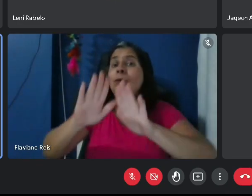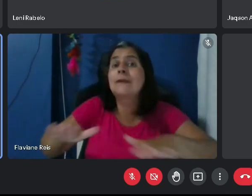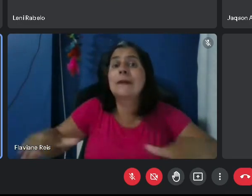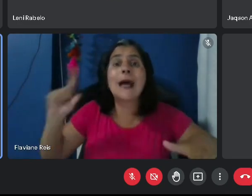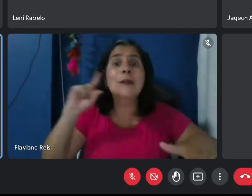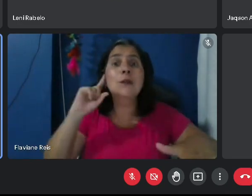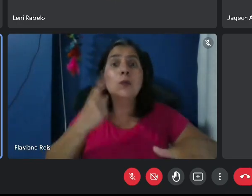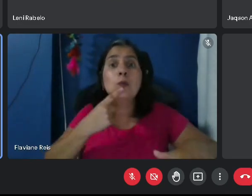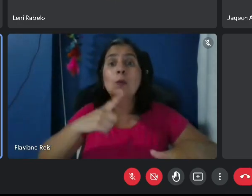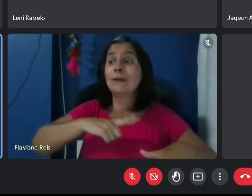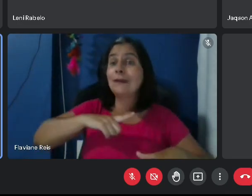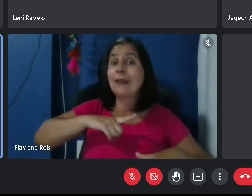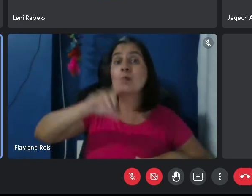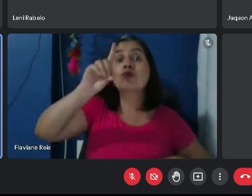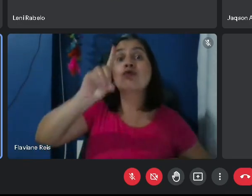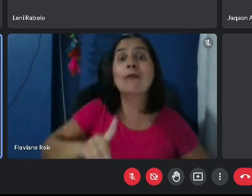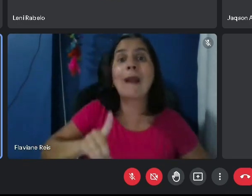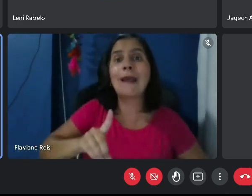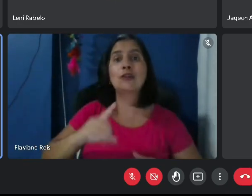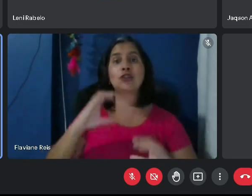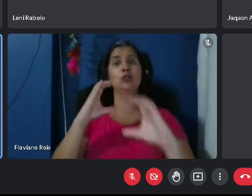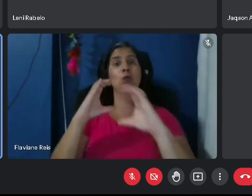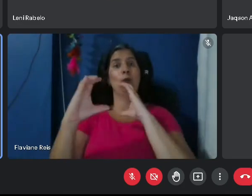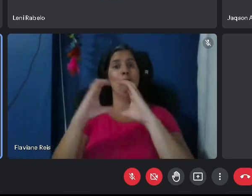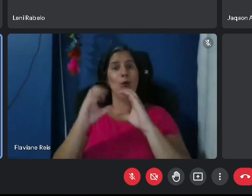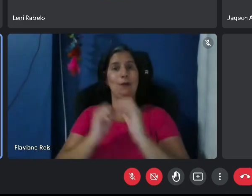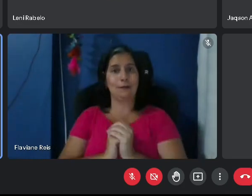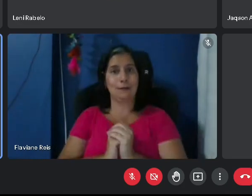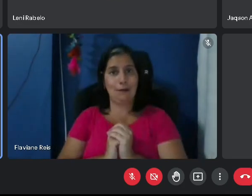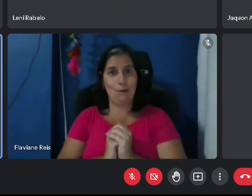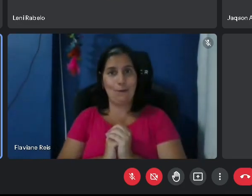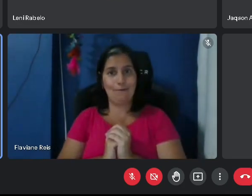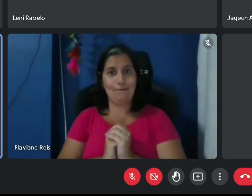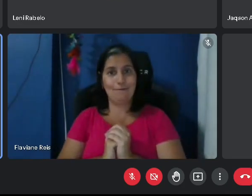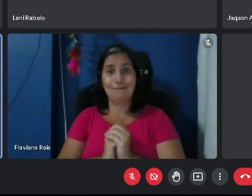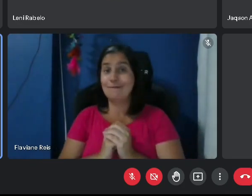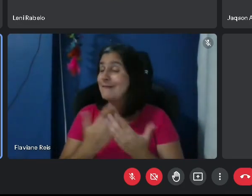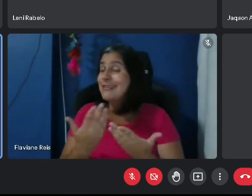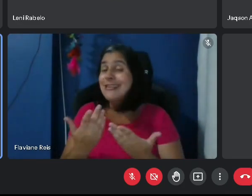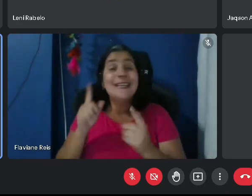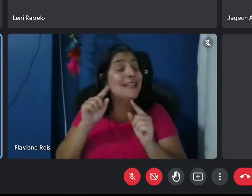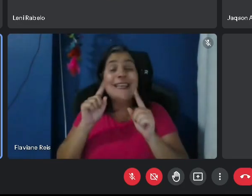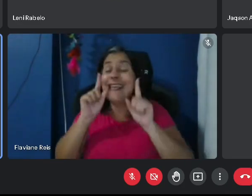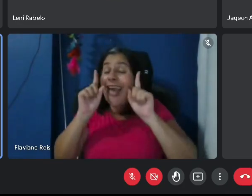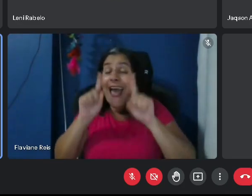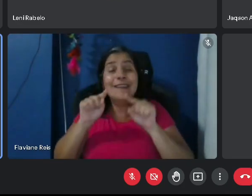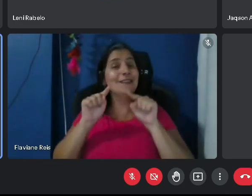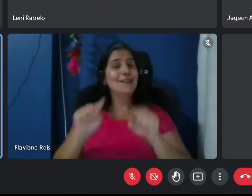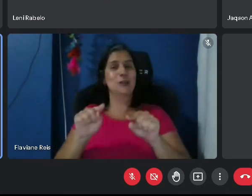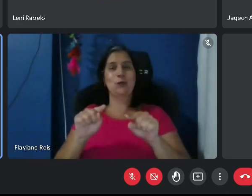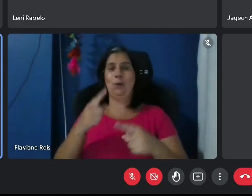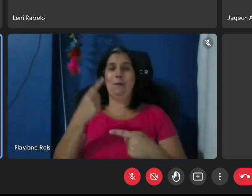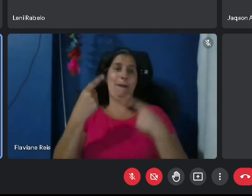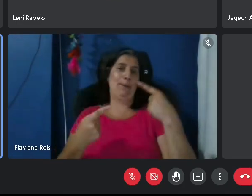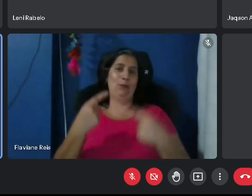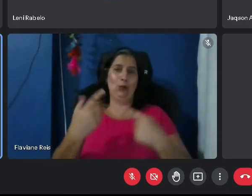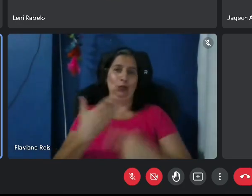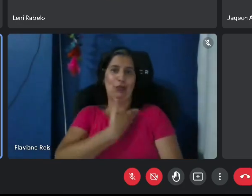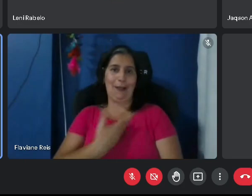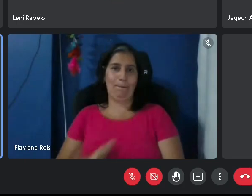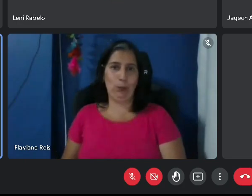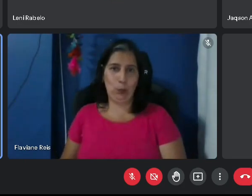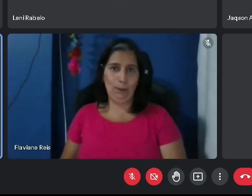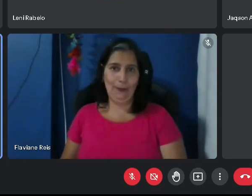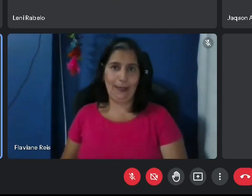uma política educacional, para que essas crianças surdas elas tenham o direito à comunicação em sua língua. E